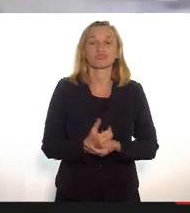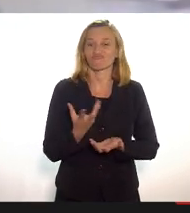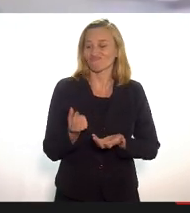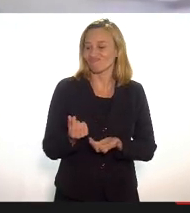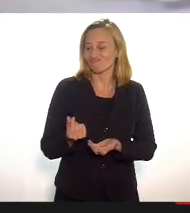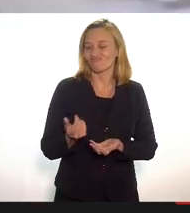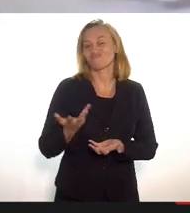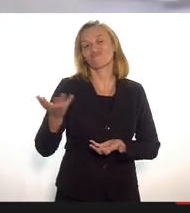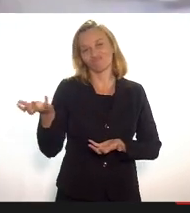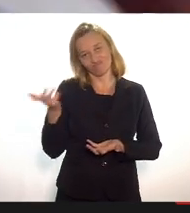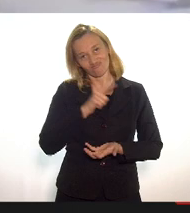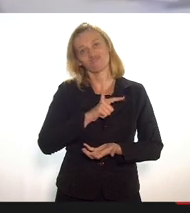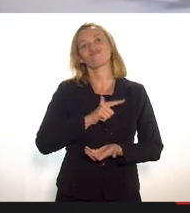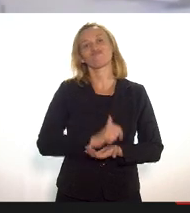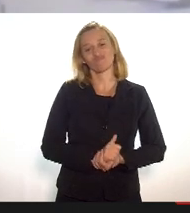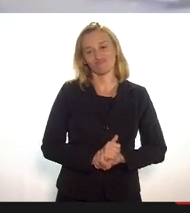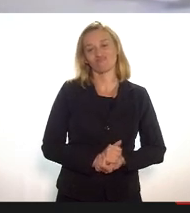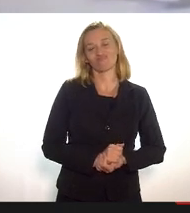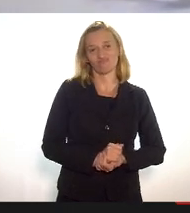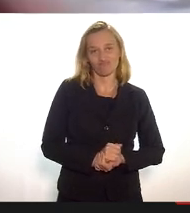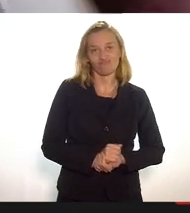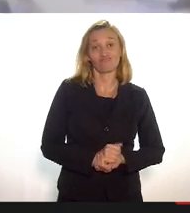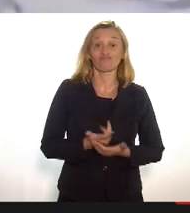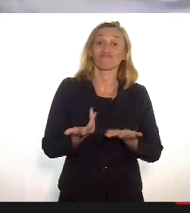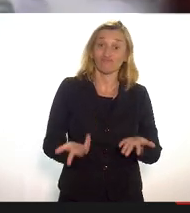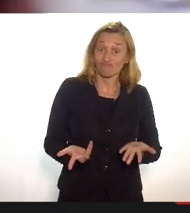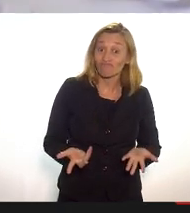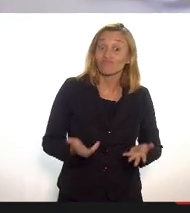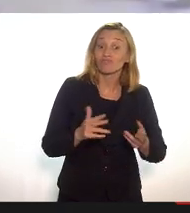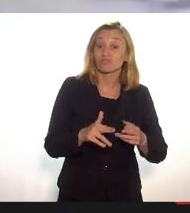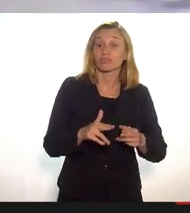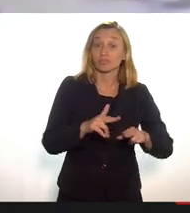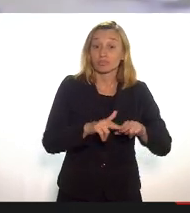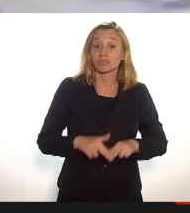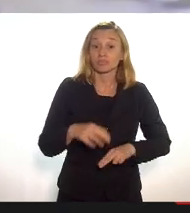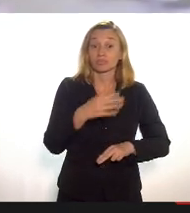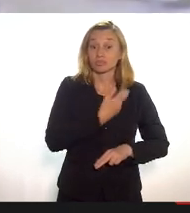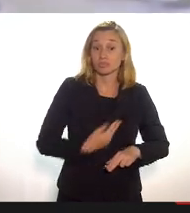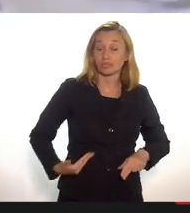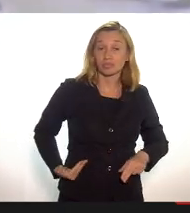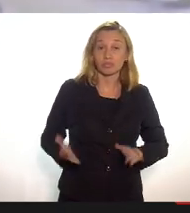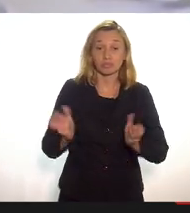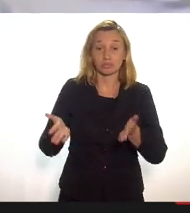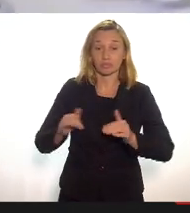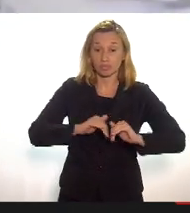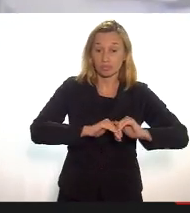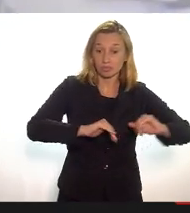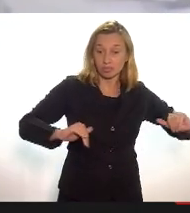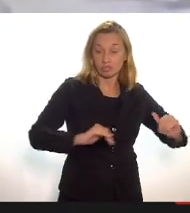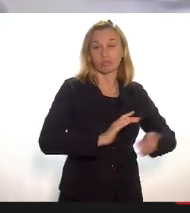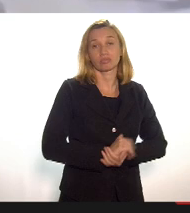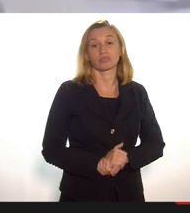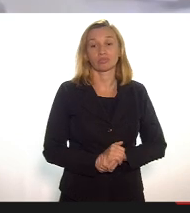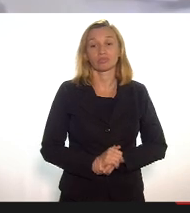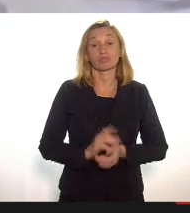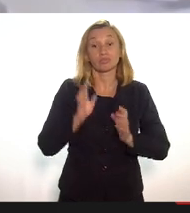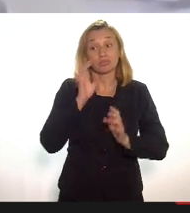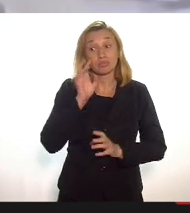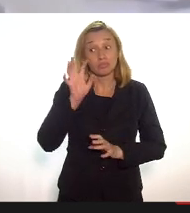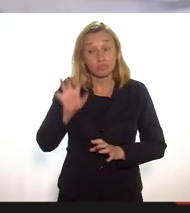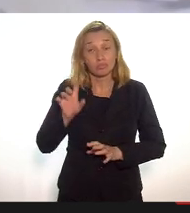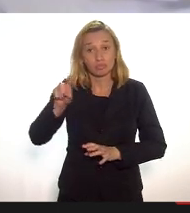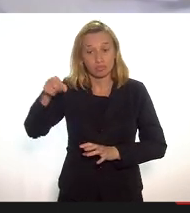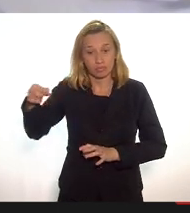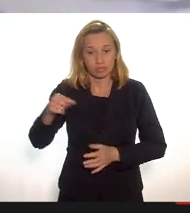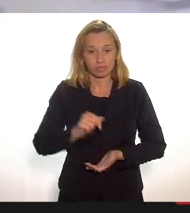ter vantagem, e ficou comprovado isso. Por isso que o governador está afastado. E temos que prestar atenção mais na frente,